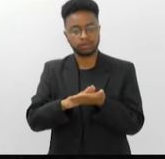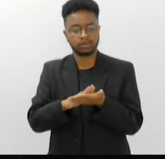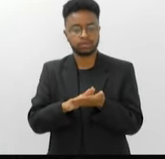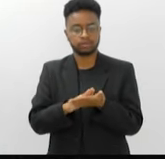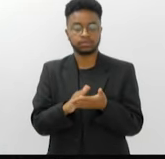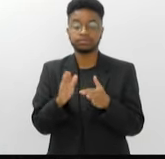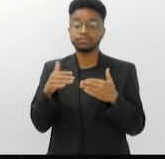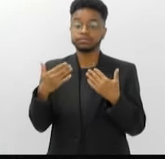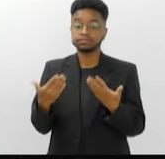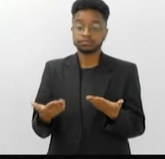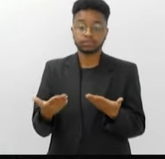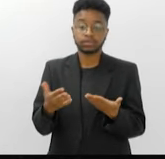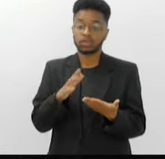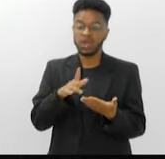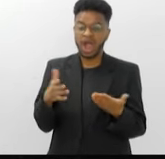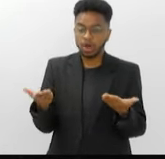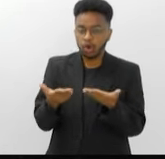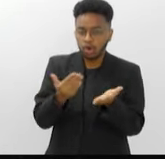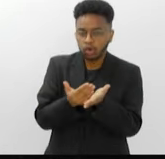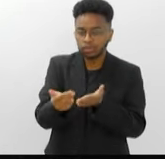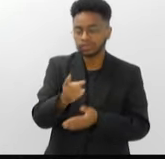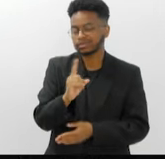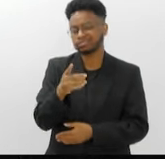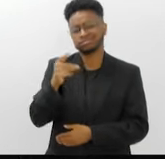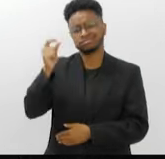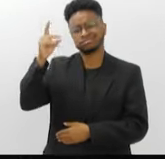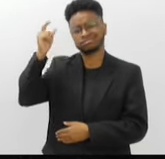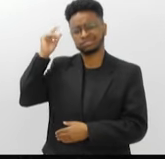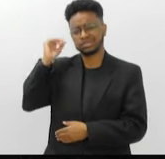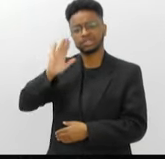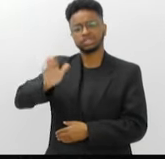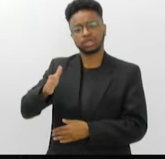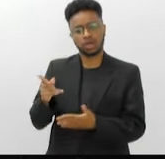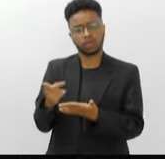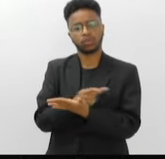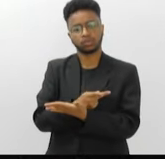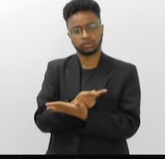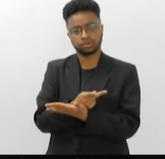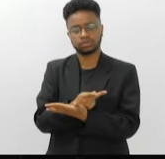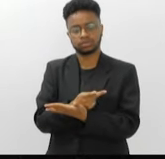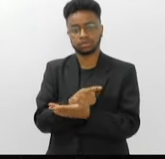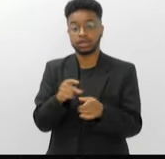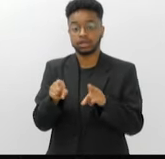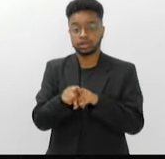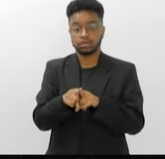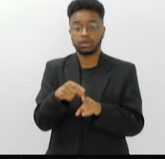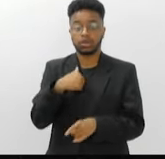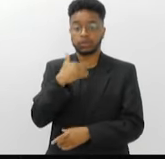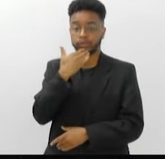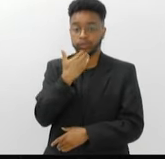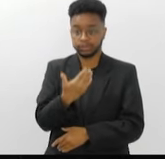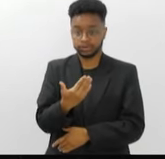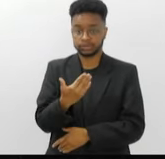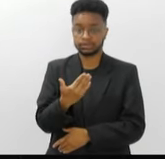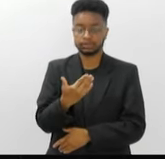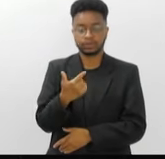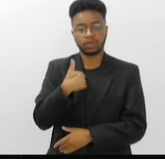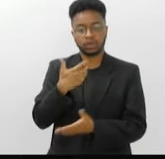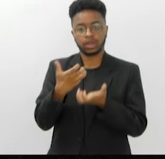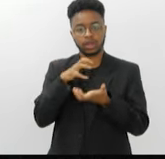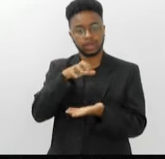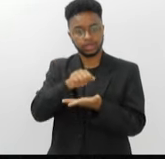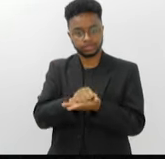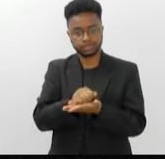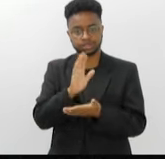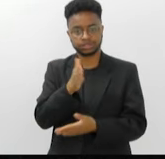isso não é feito agora, não. Isso é há muitos anos. E eu vou requerer também, já quero deixar o pedido aqui de